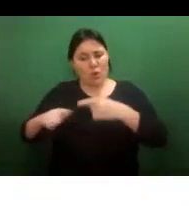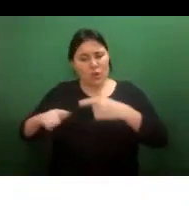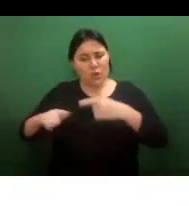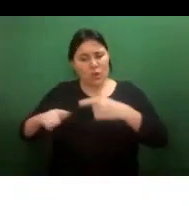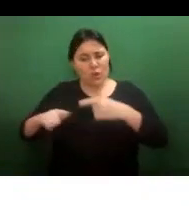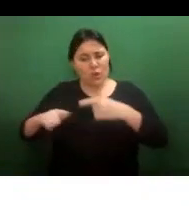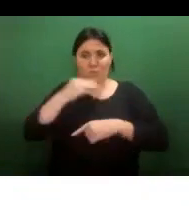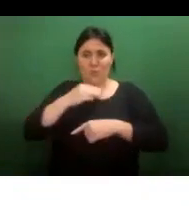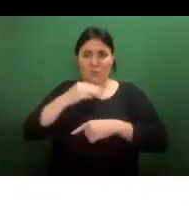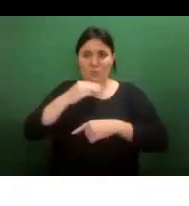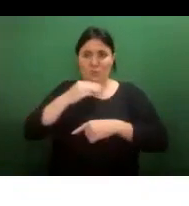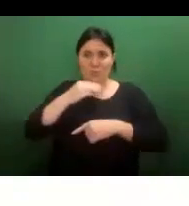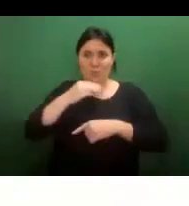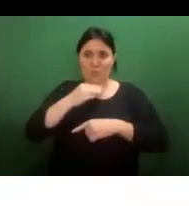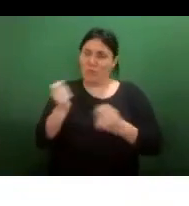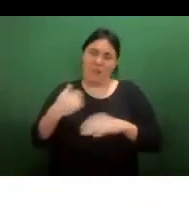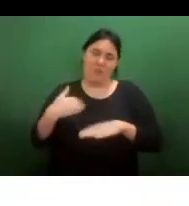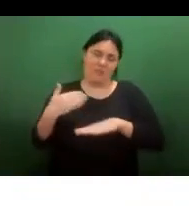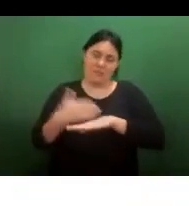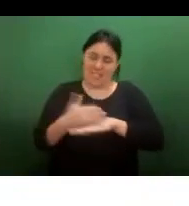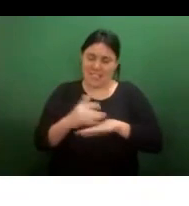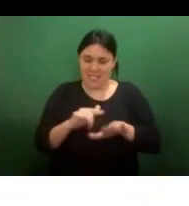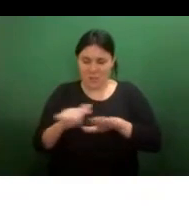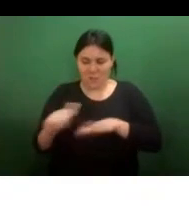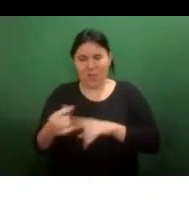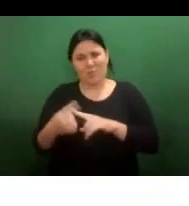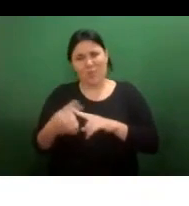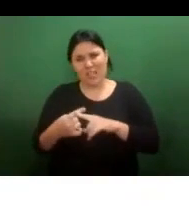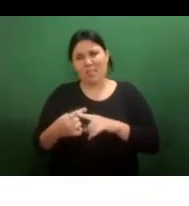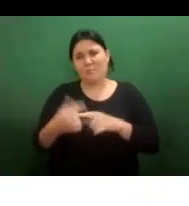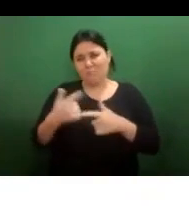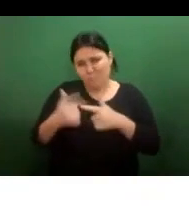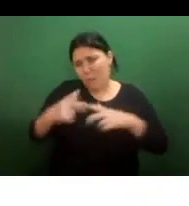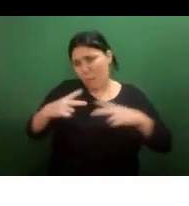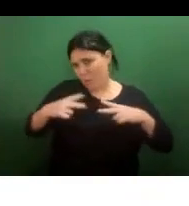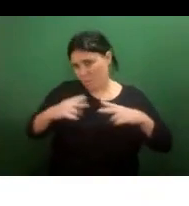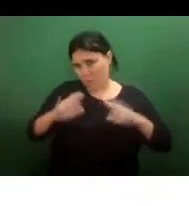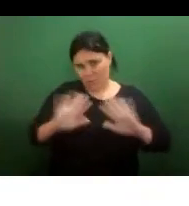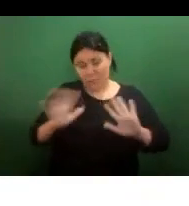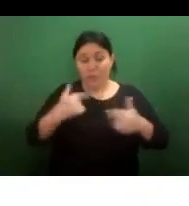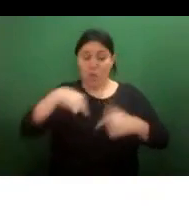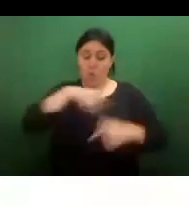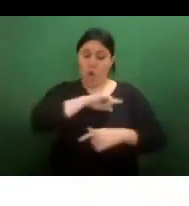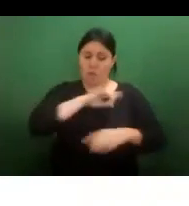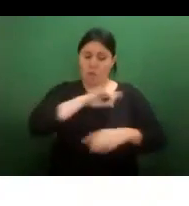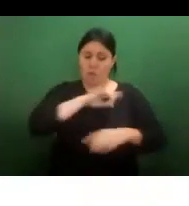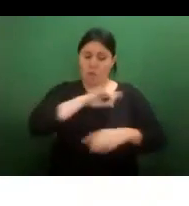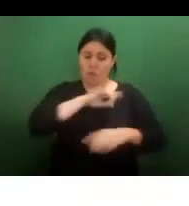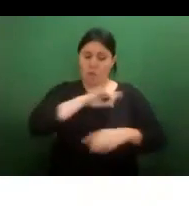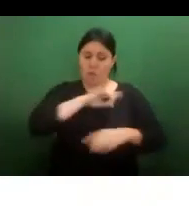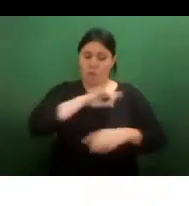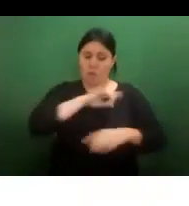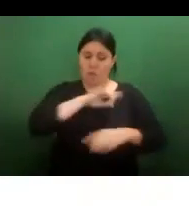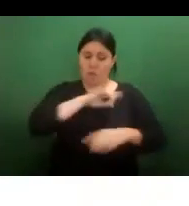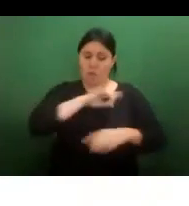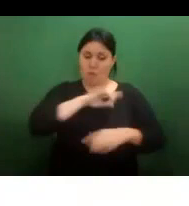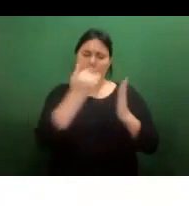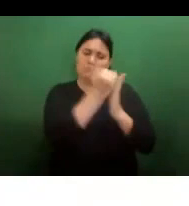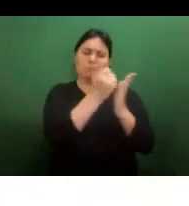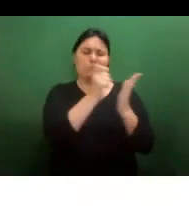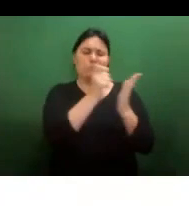pôde estar presente conosco nessa semana por motivos pessoais, nós fomos nos organizando. Eu montei o rascunho da